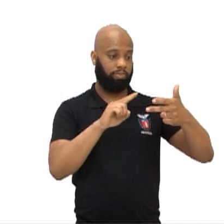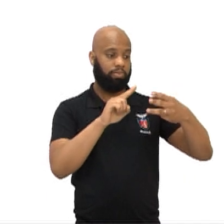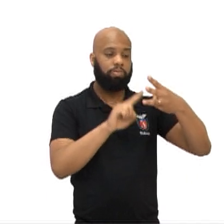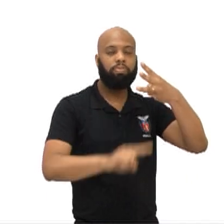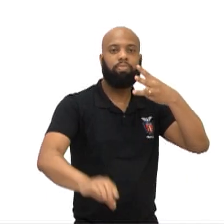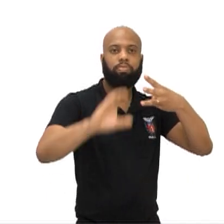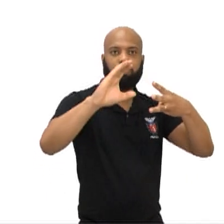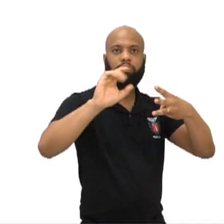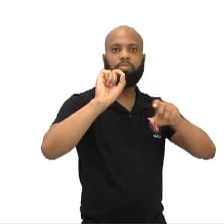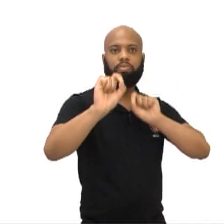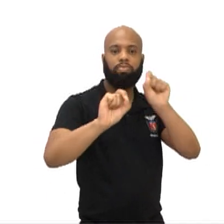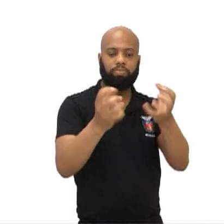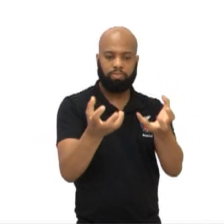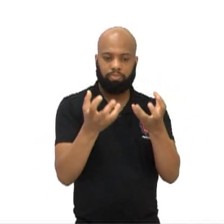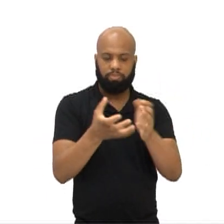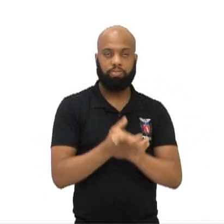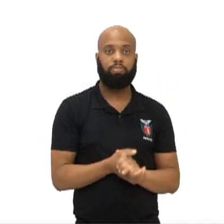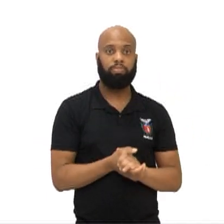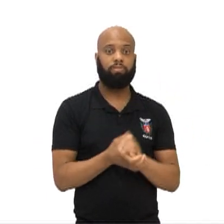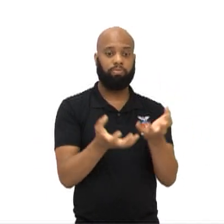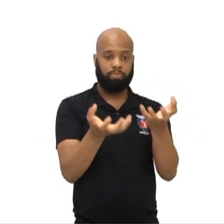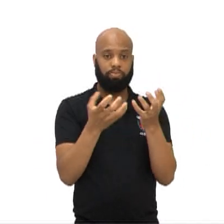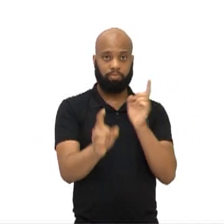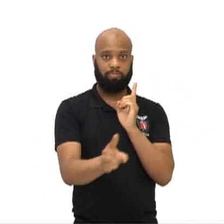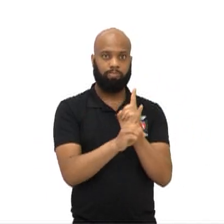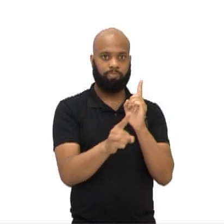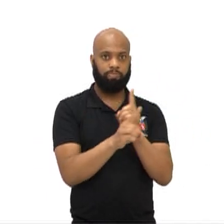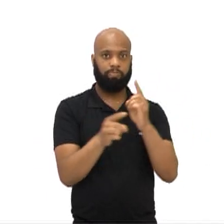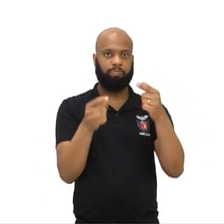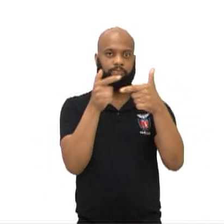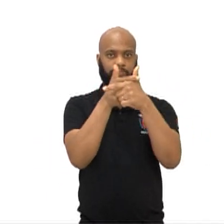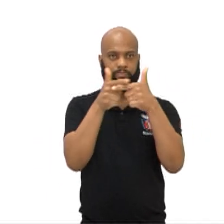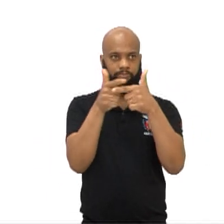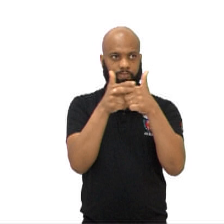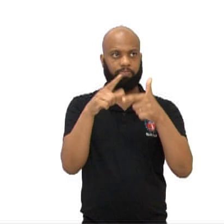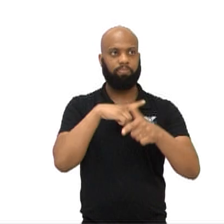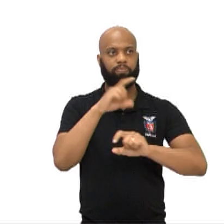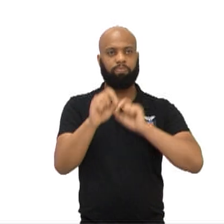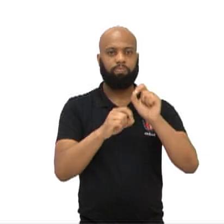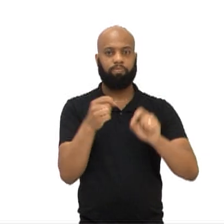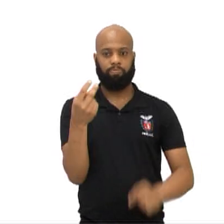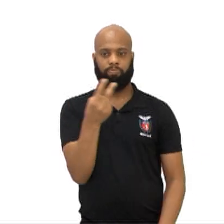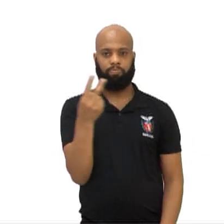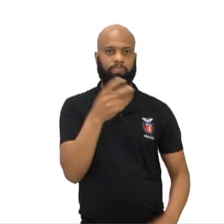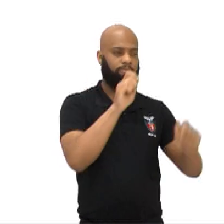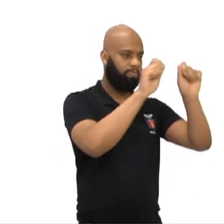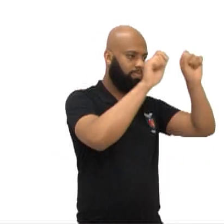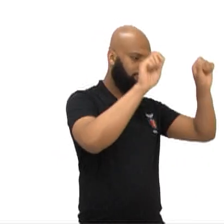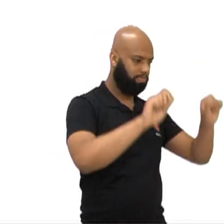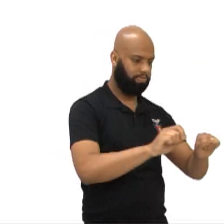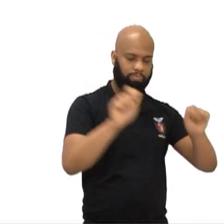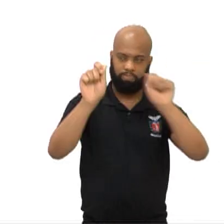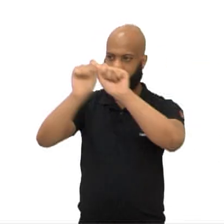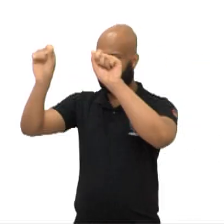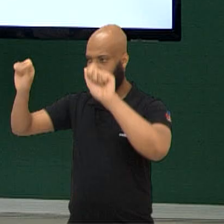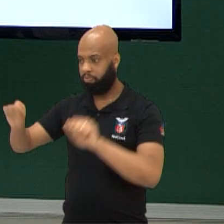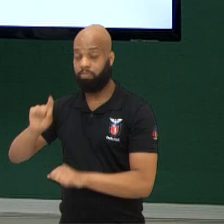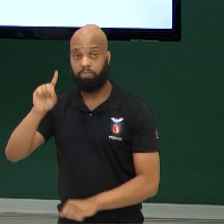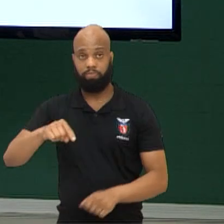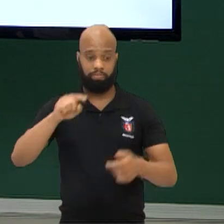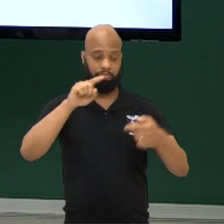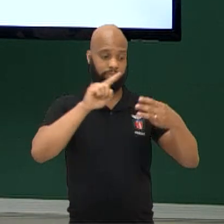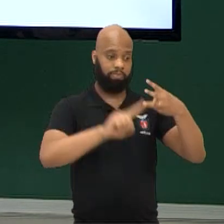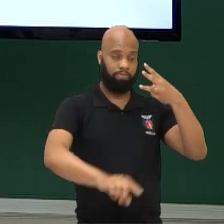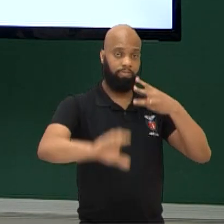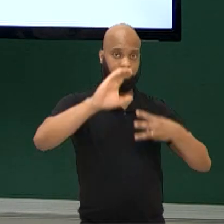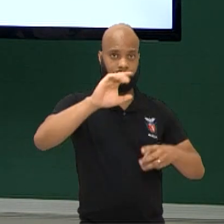ele pedia a razão entre as áreas dos retângulos. O que nós podemos concluir? Essa era a letra